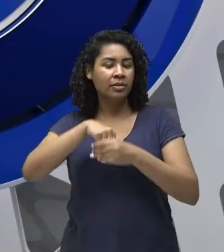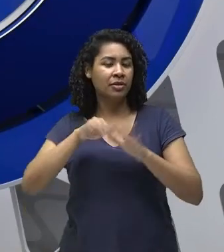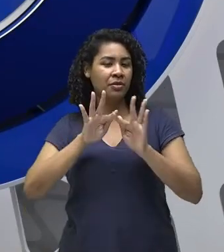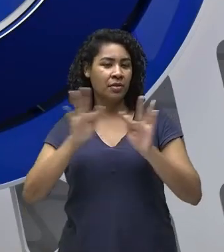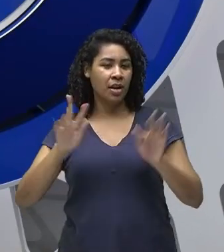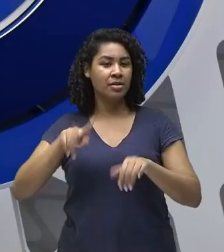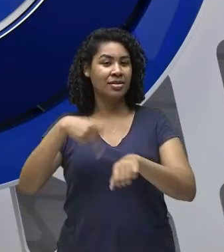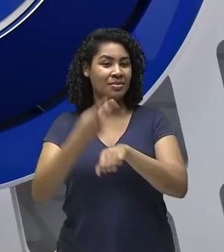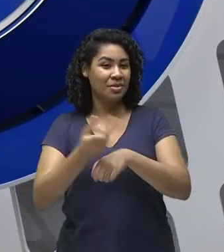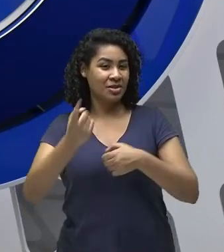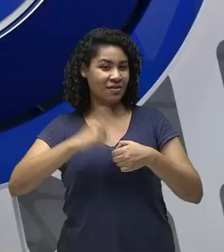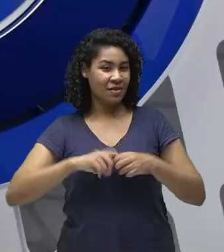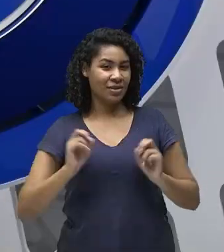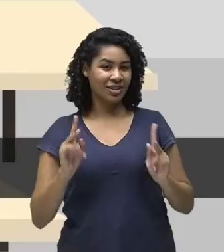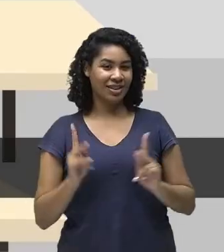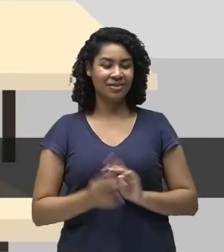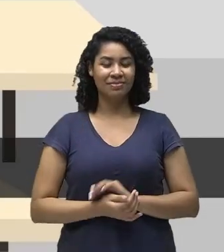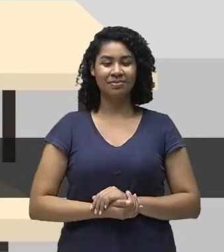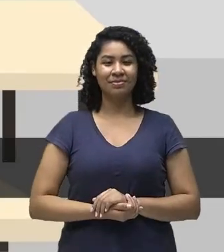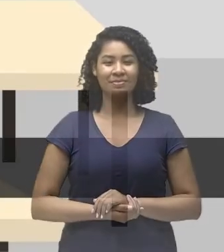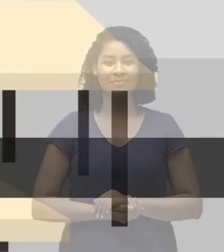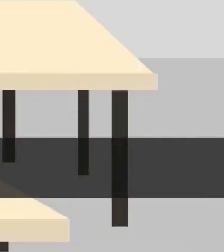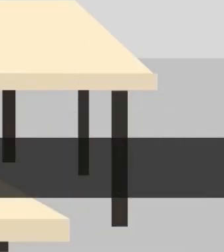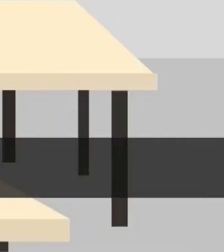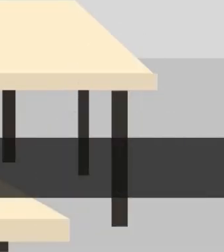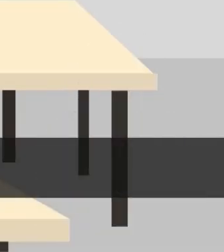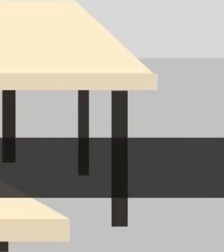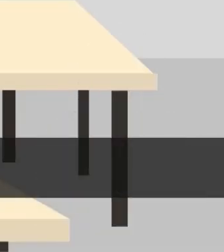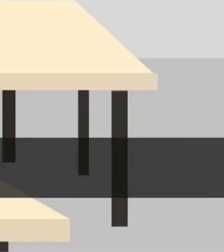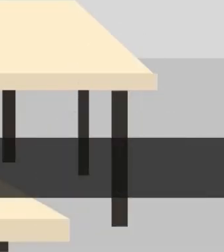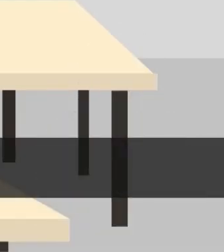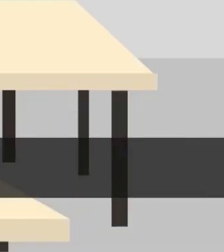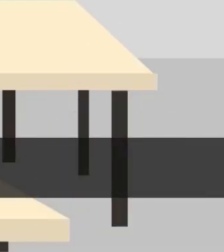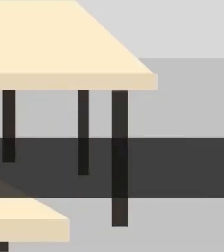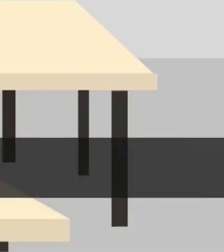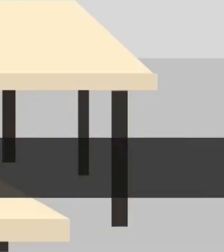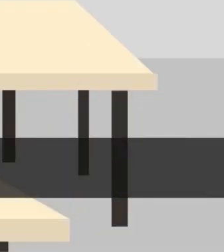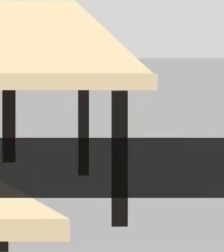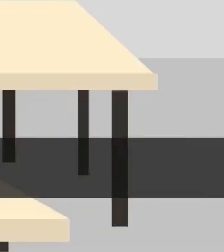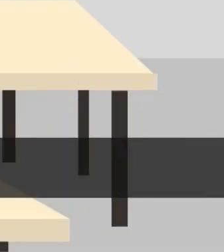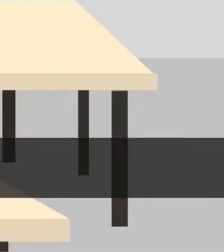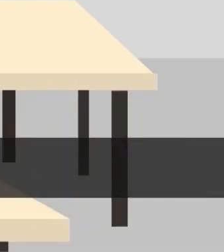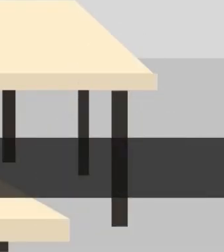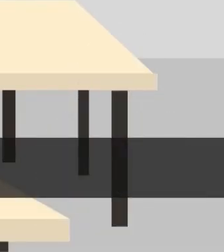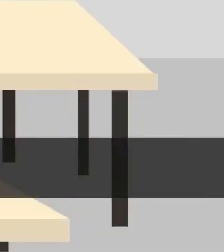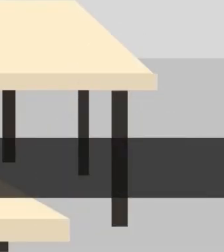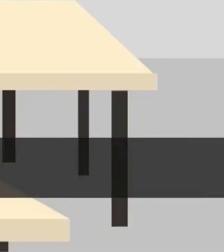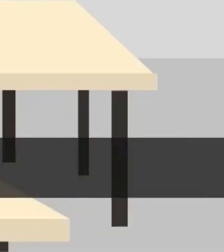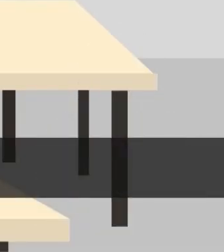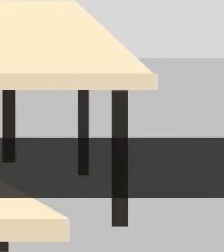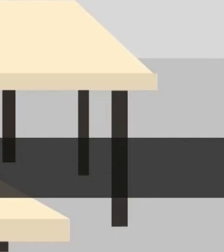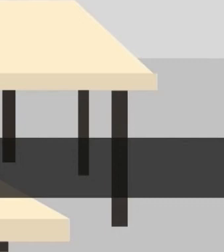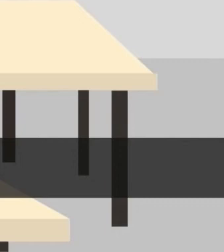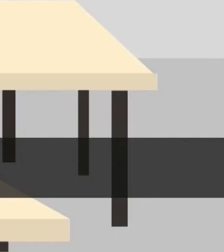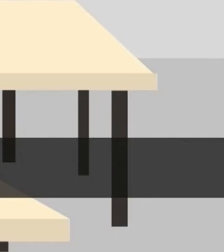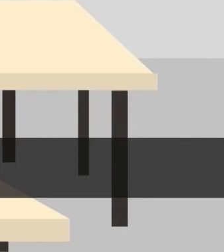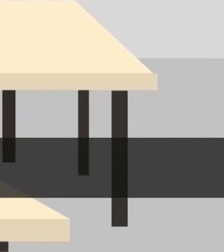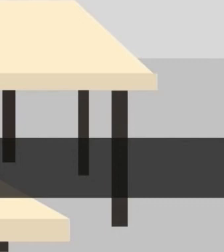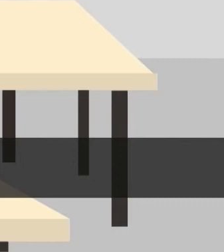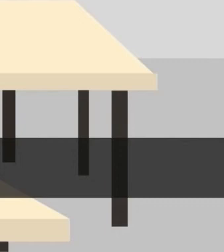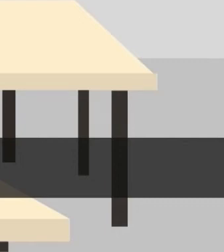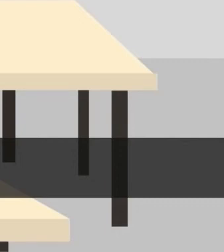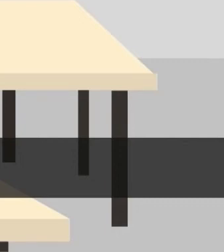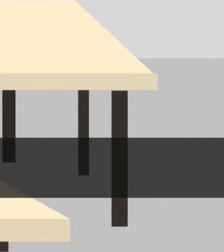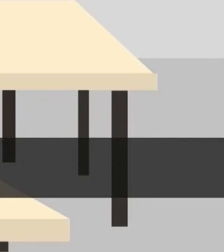gente volta, ok? Let's go! What is your dad like? He's funny. He's very